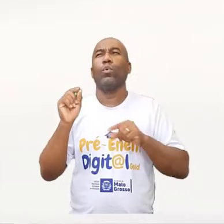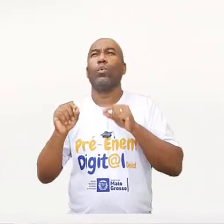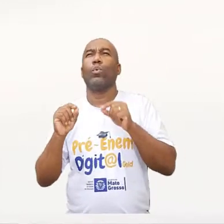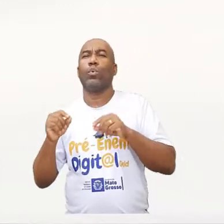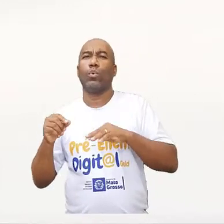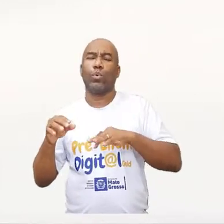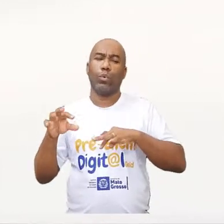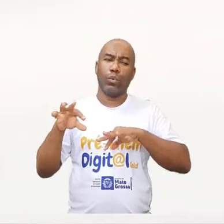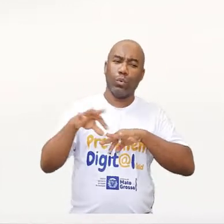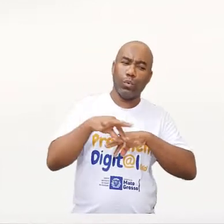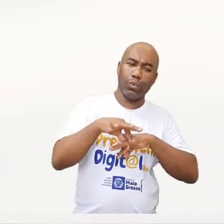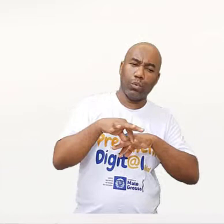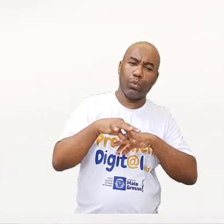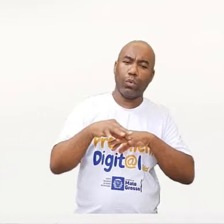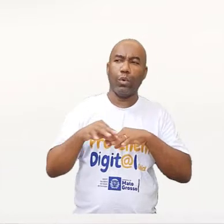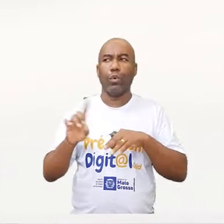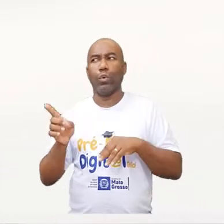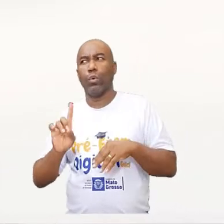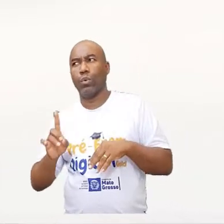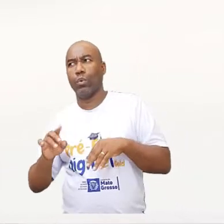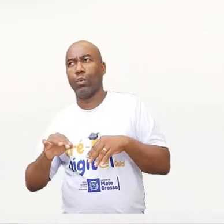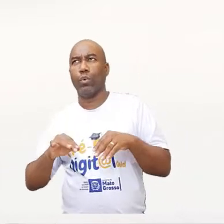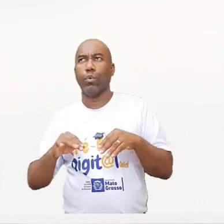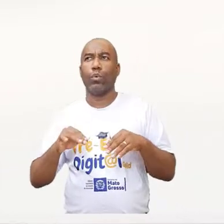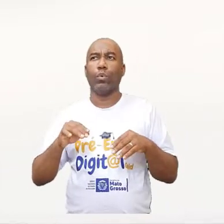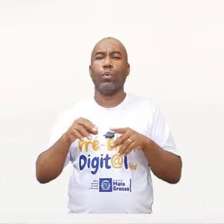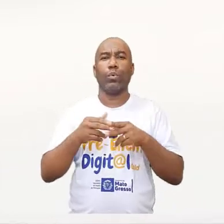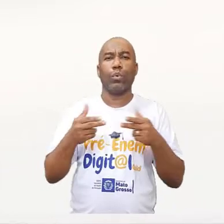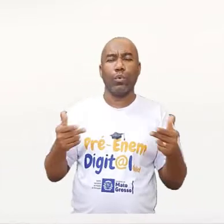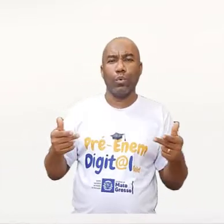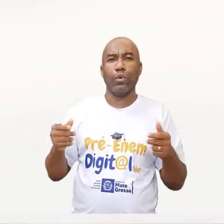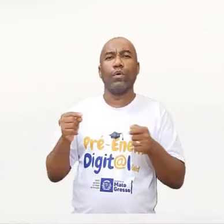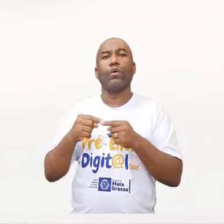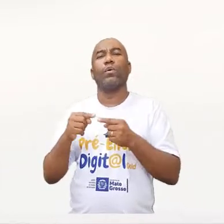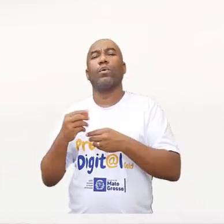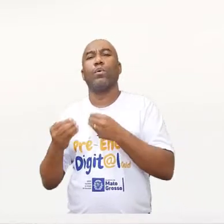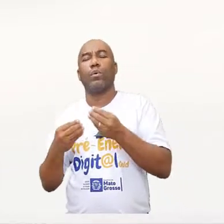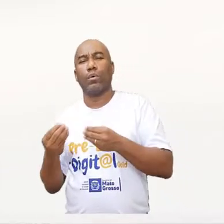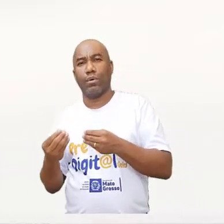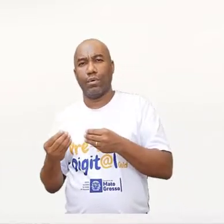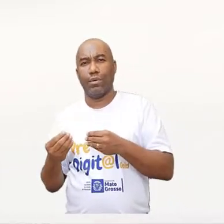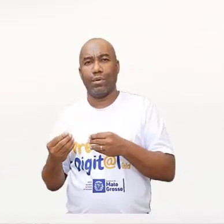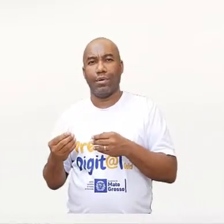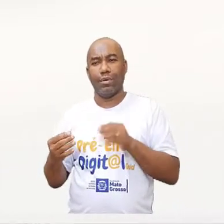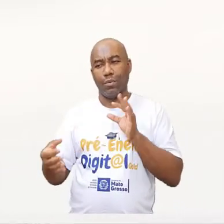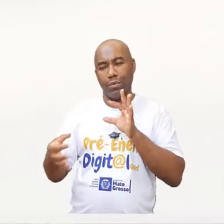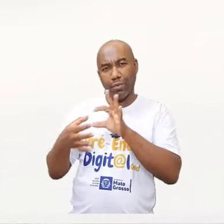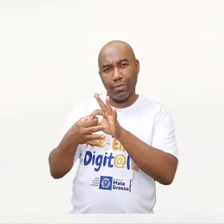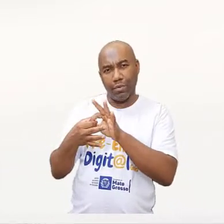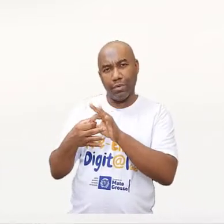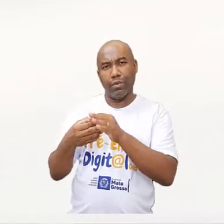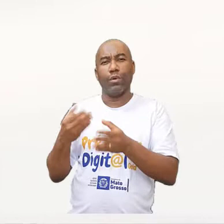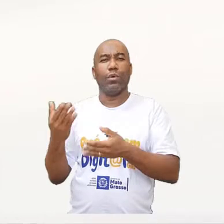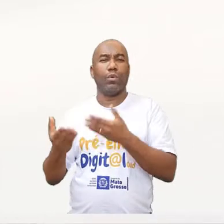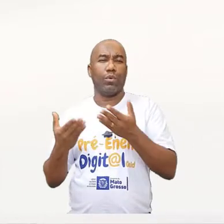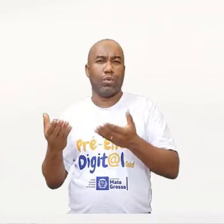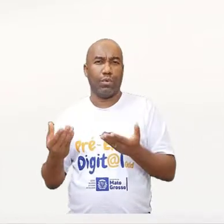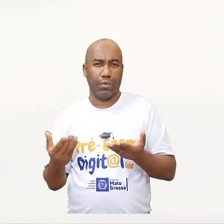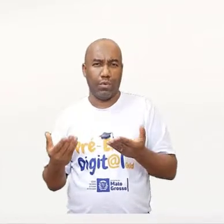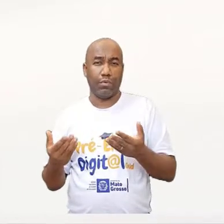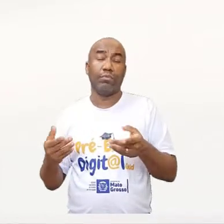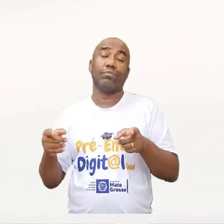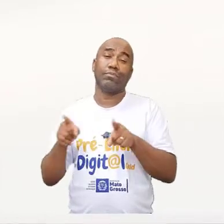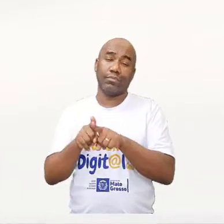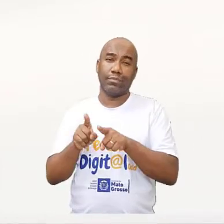anexo no plural, eu posso usar anexo no feminino? Pode, você pode